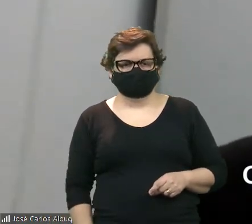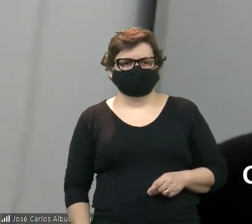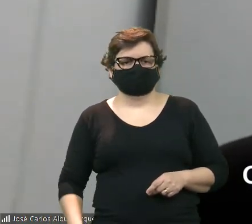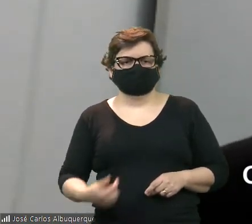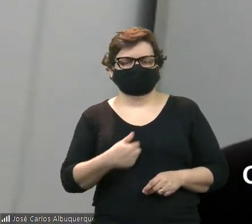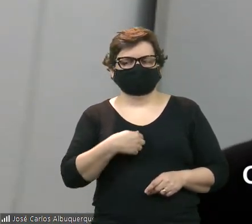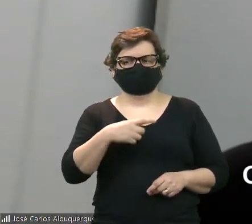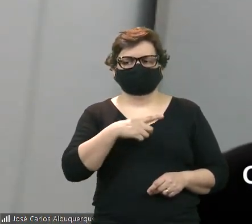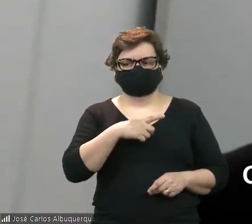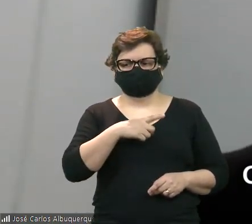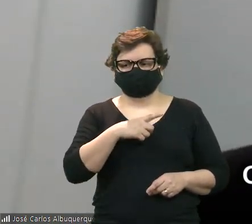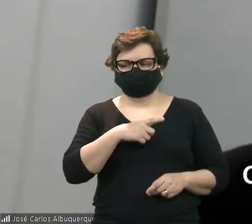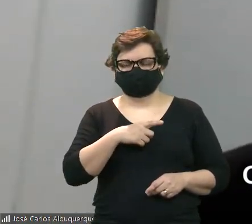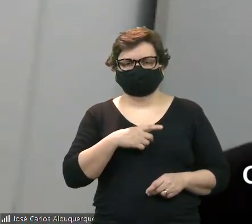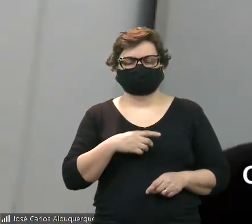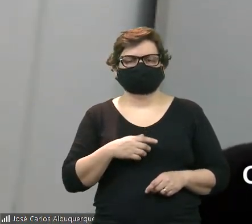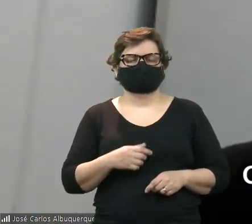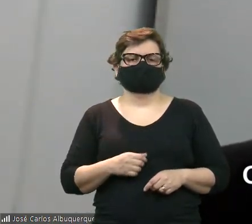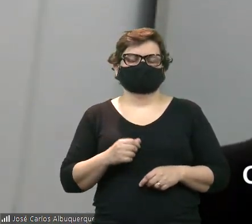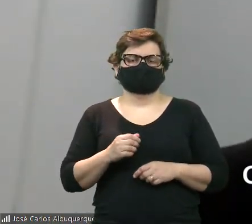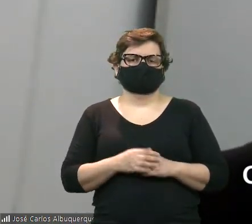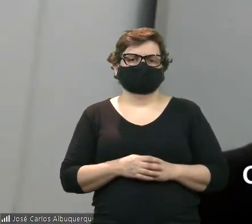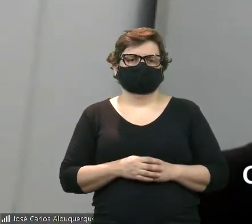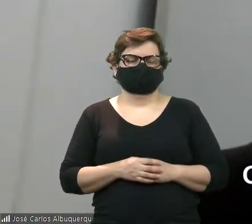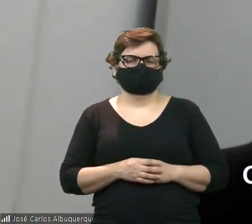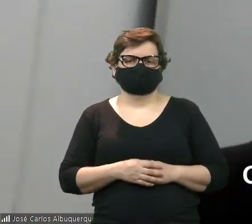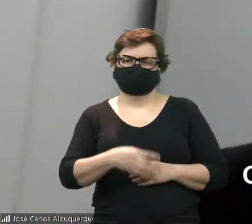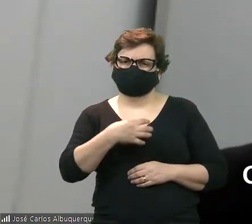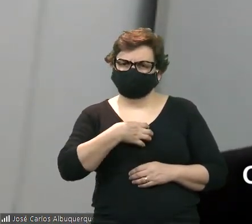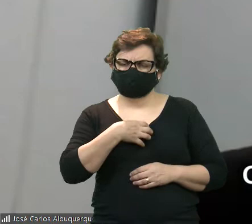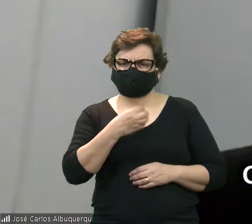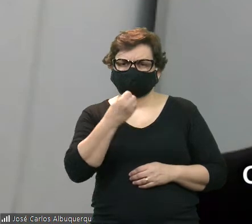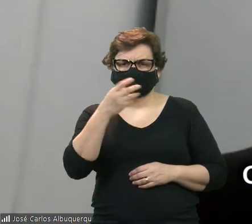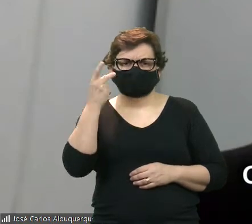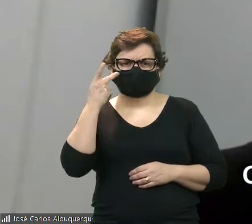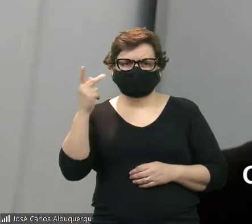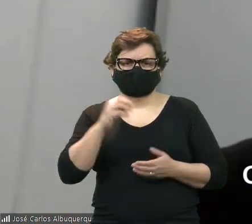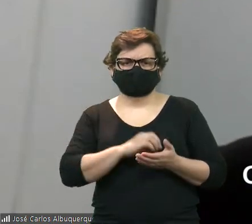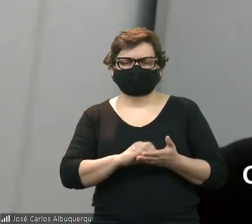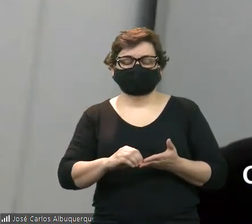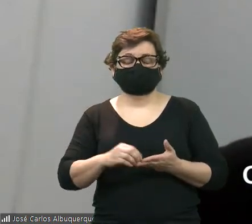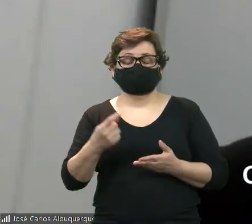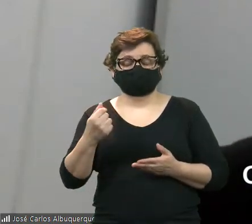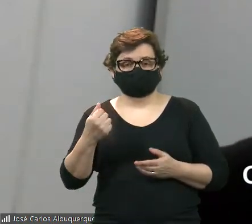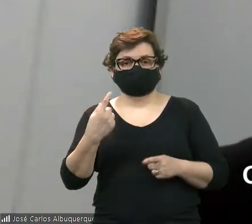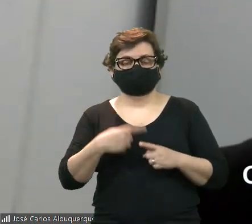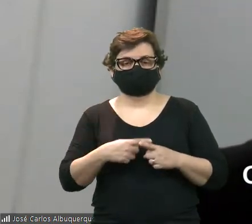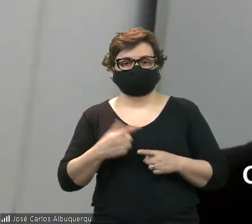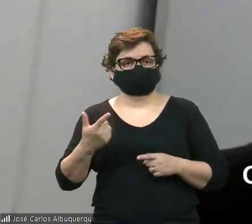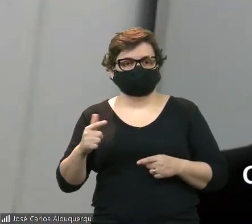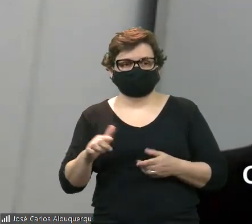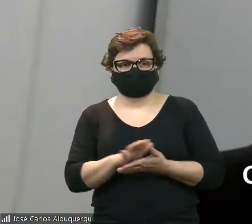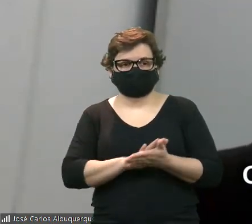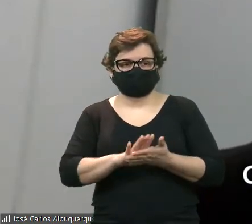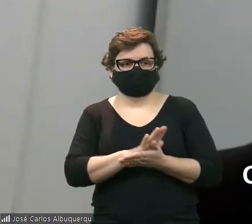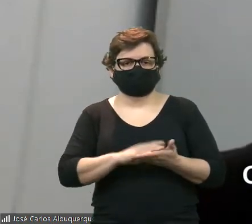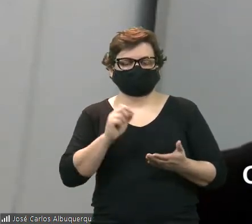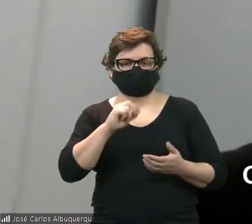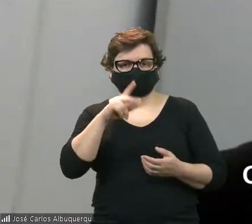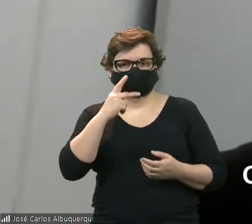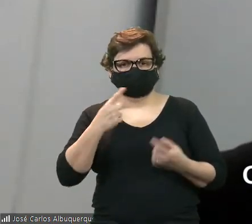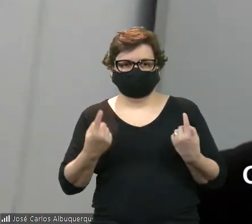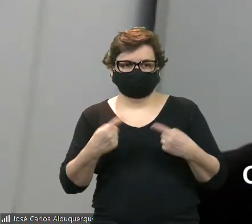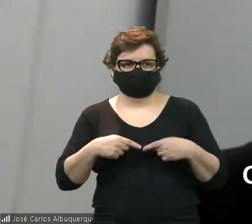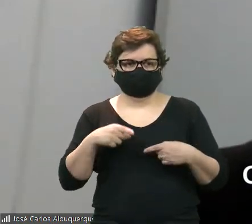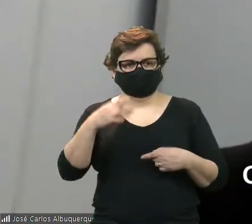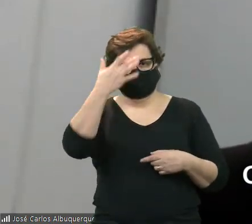grande pelo nosso secretário da Fazenda, até porque não tem nada que diga o contrário da